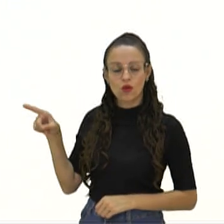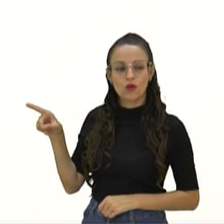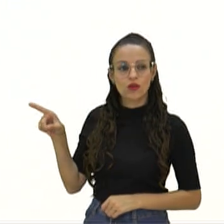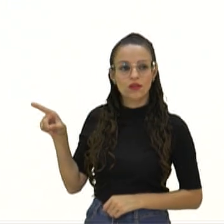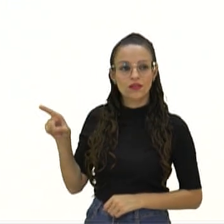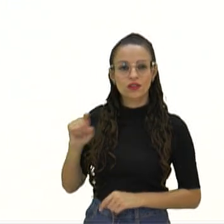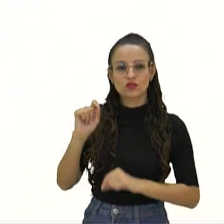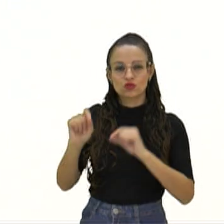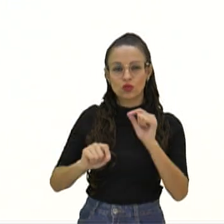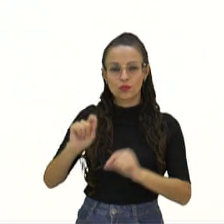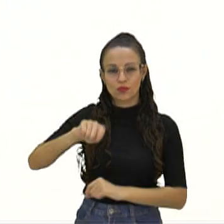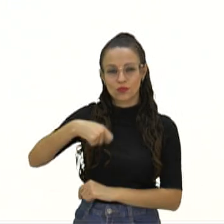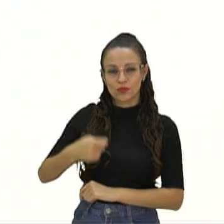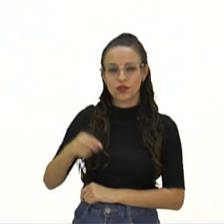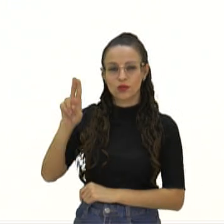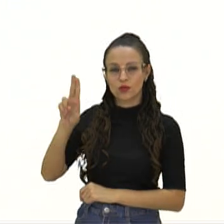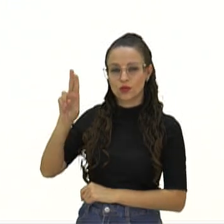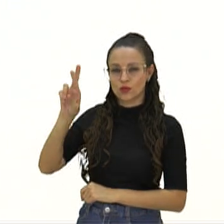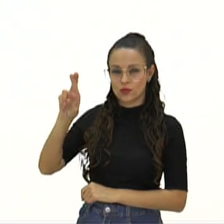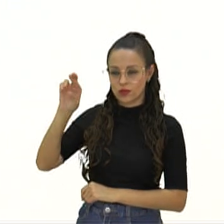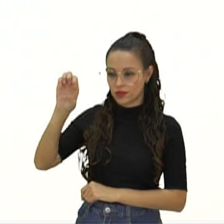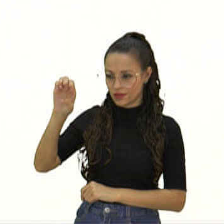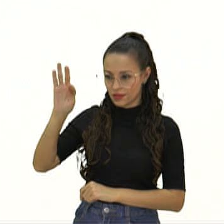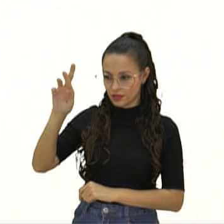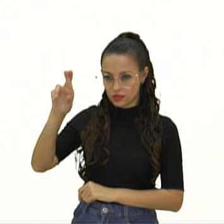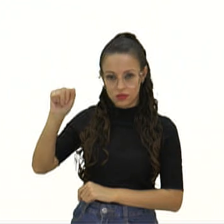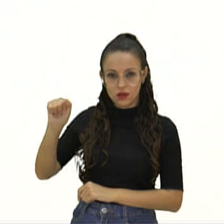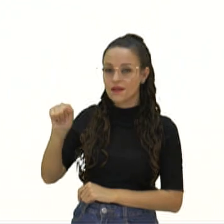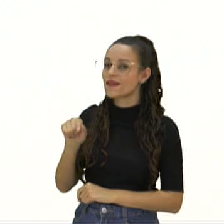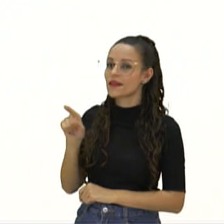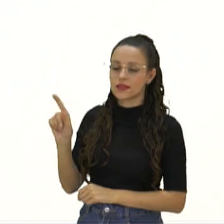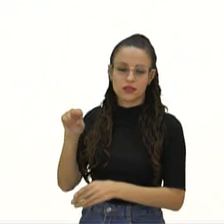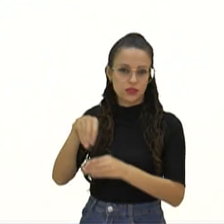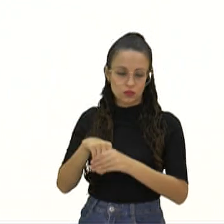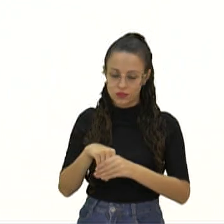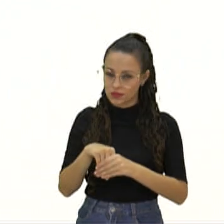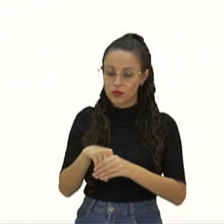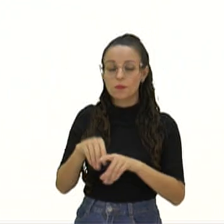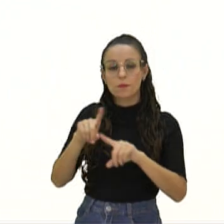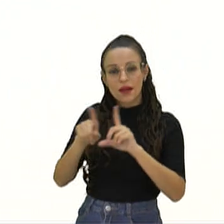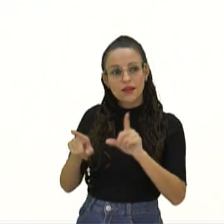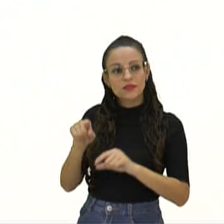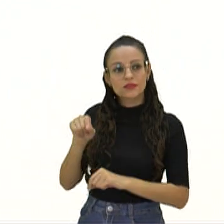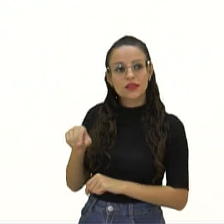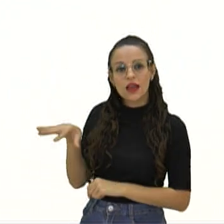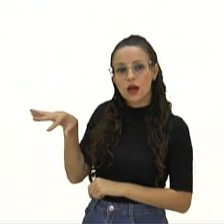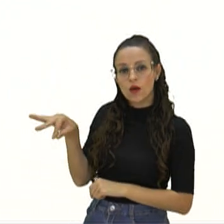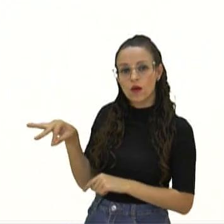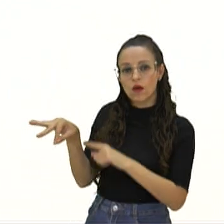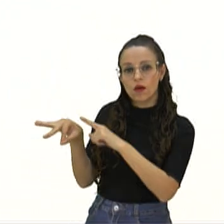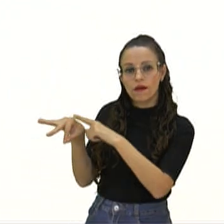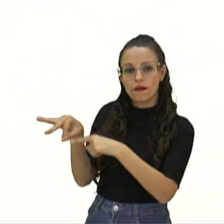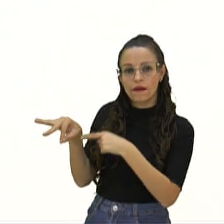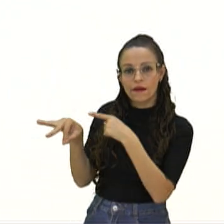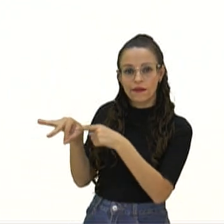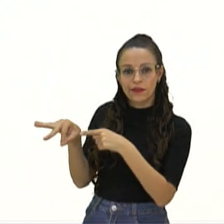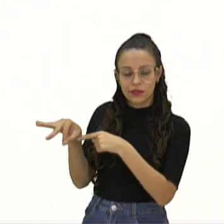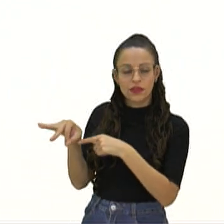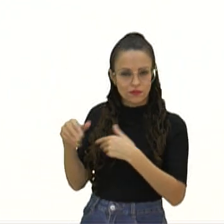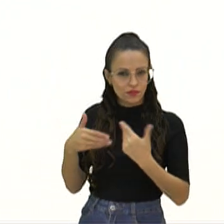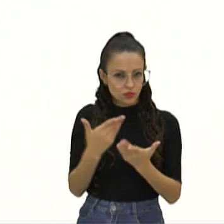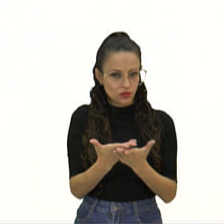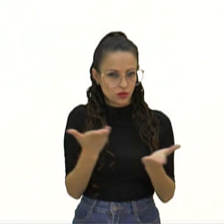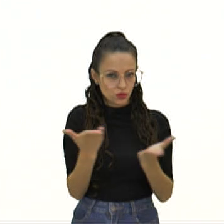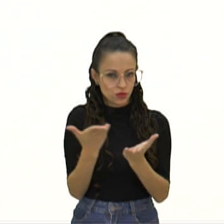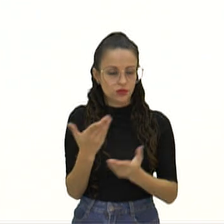questão da uretra, né? A uretra, como eu falei para vocês, ela não faz parte do sistema, mas ela está nessa região aqui que a gente vai estudar